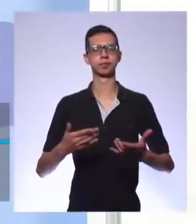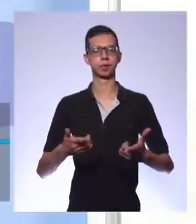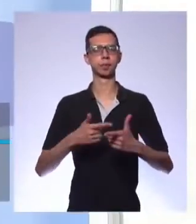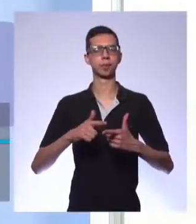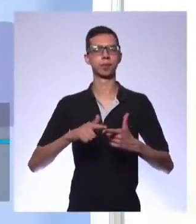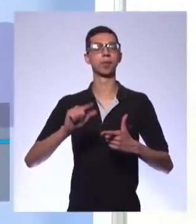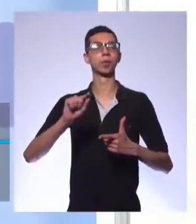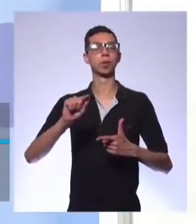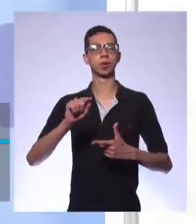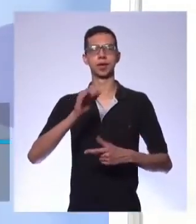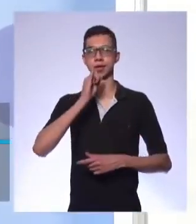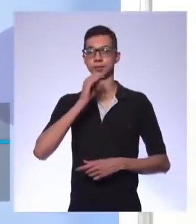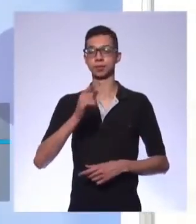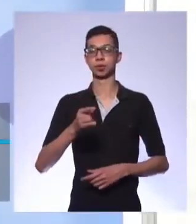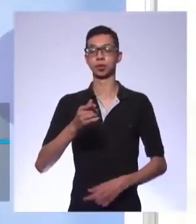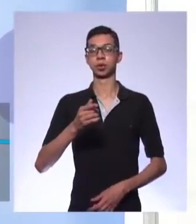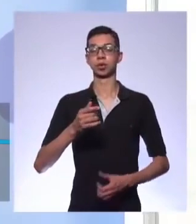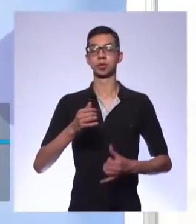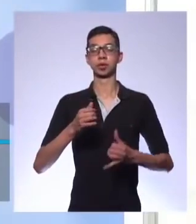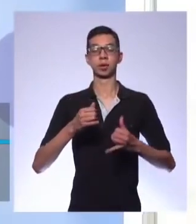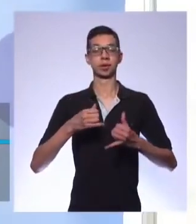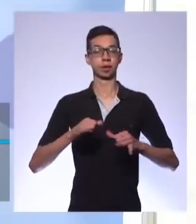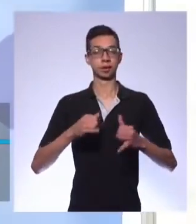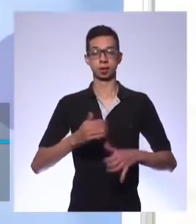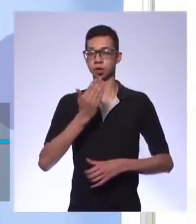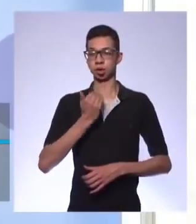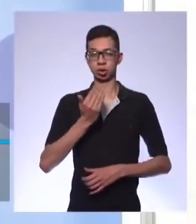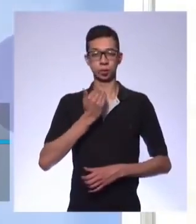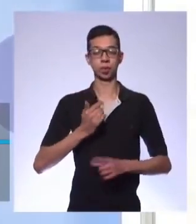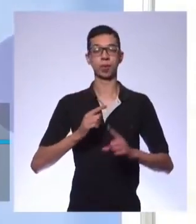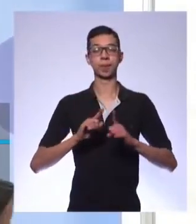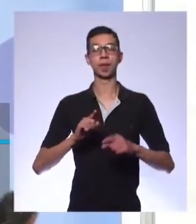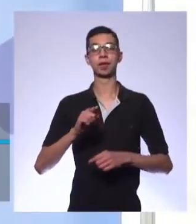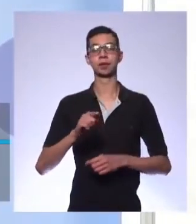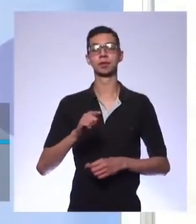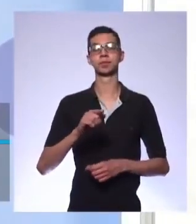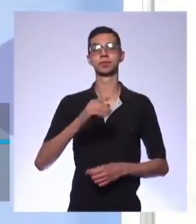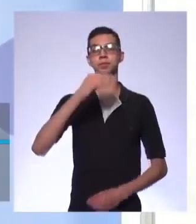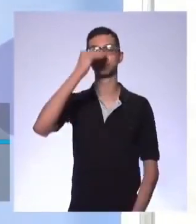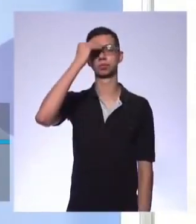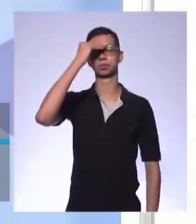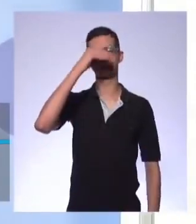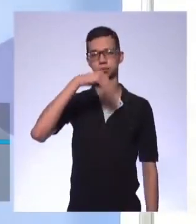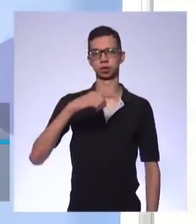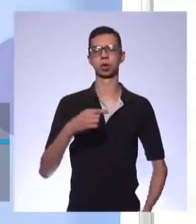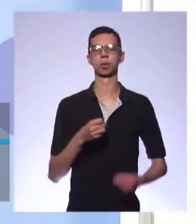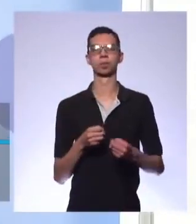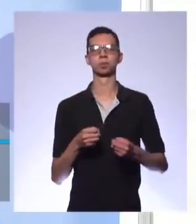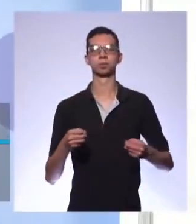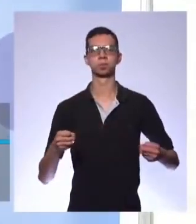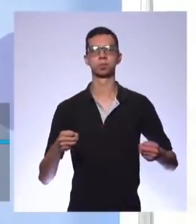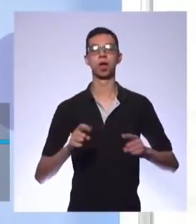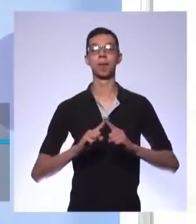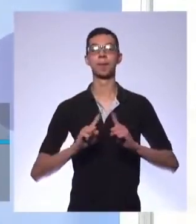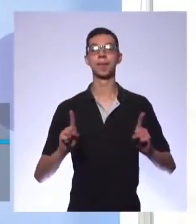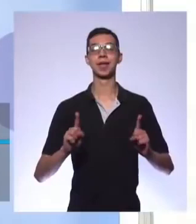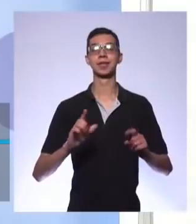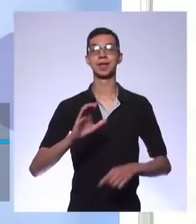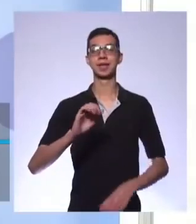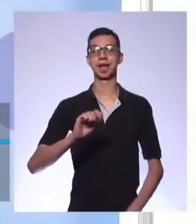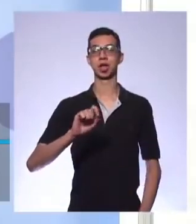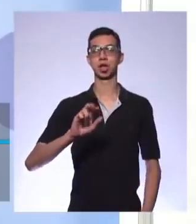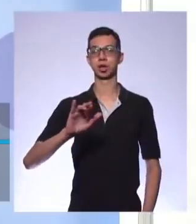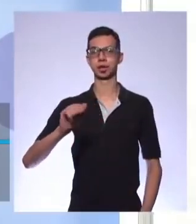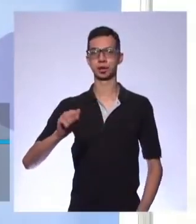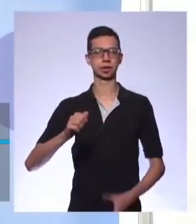Se você ingere muita energia e gasta pouca, aí você engorda. Mas caloria não necessariamente quer dizer